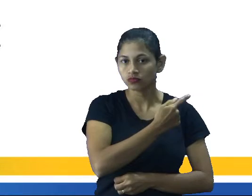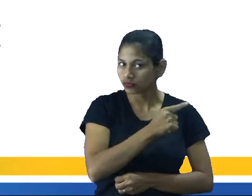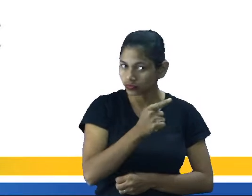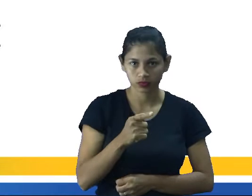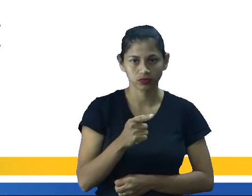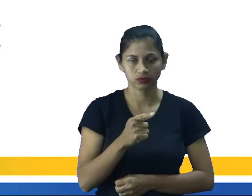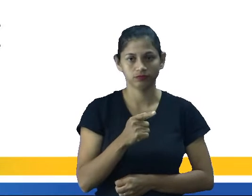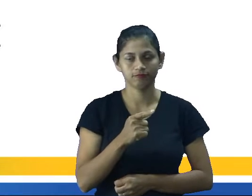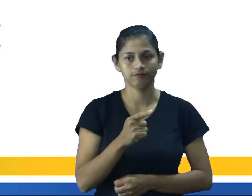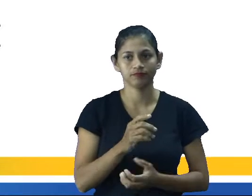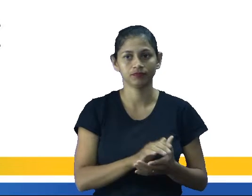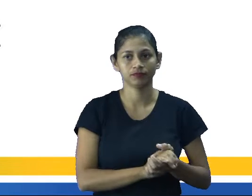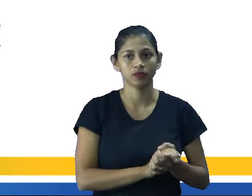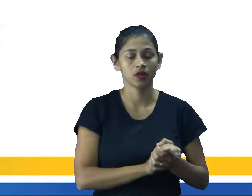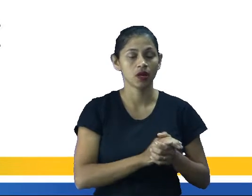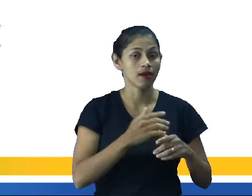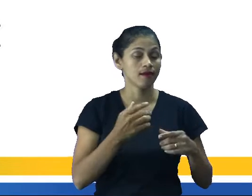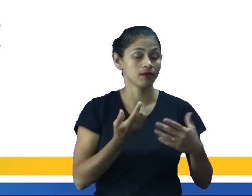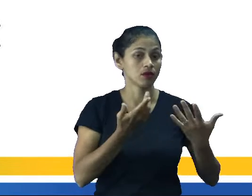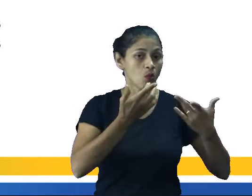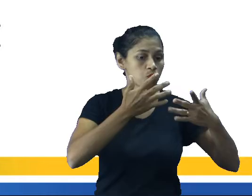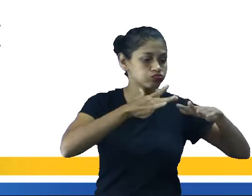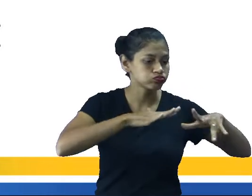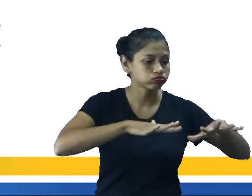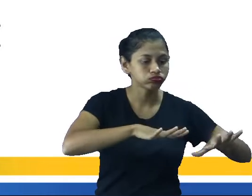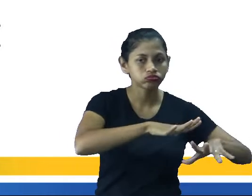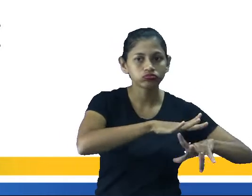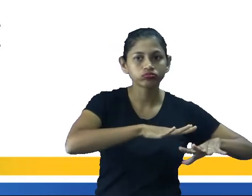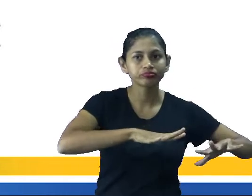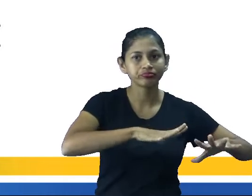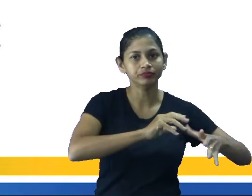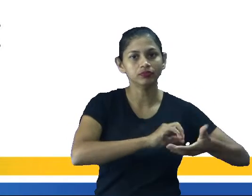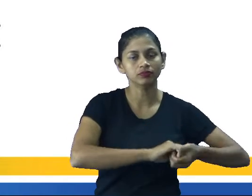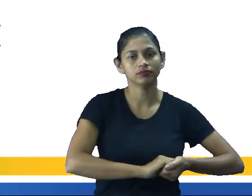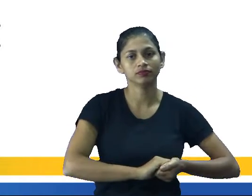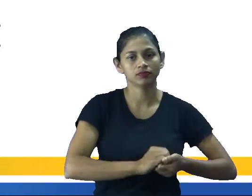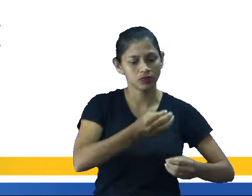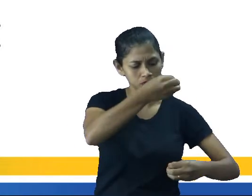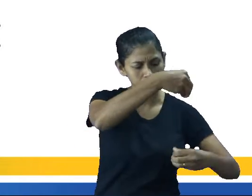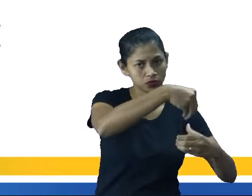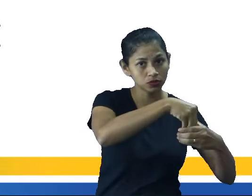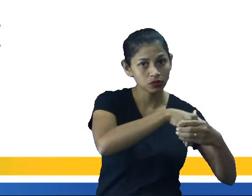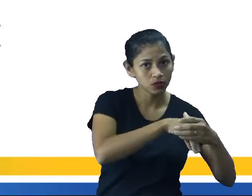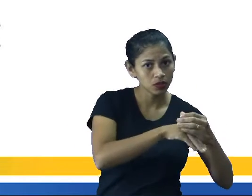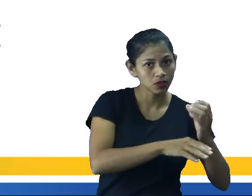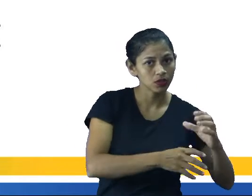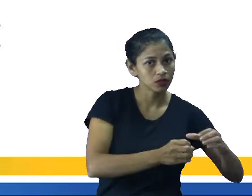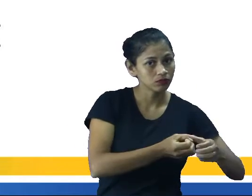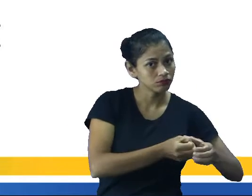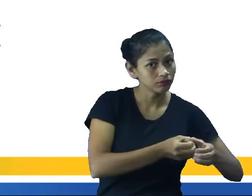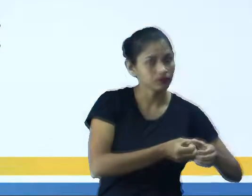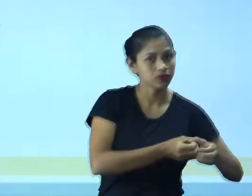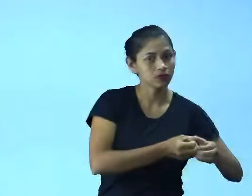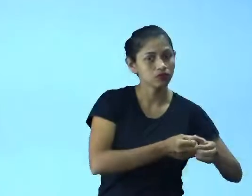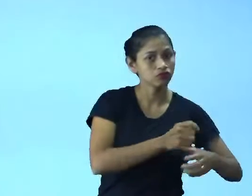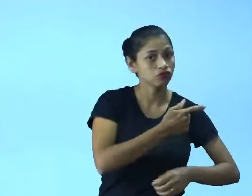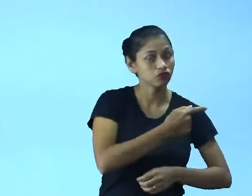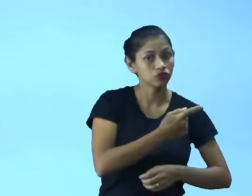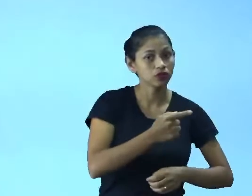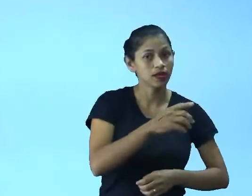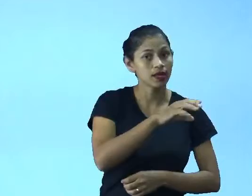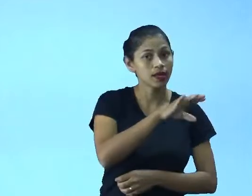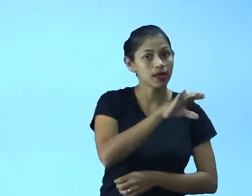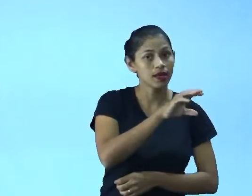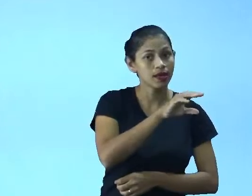no citoplasma. Uma coisa também interessante é que dentro dessas células procariontes não existe mitocôndrias. O que